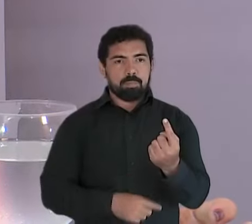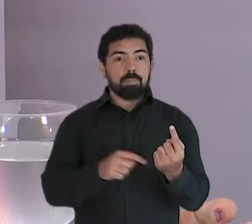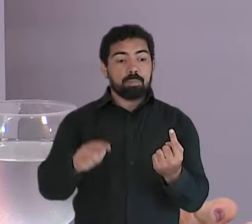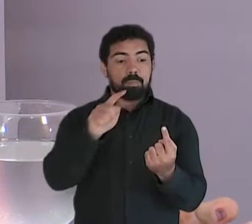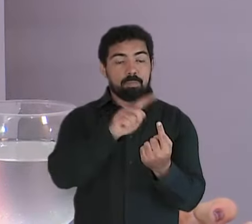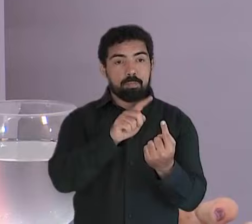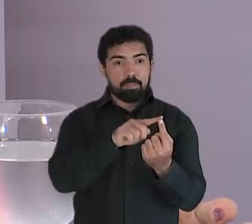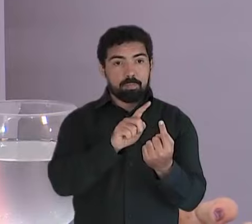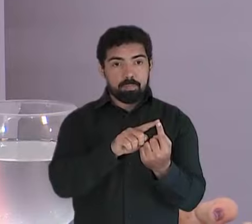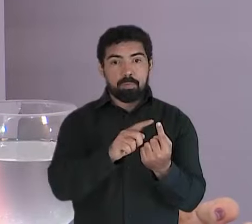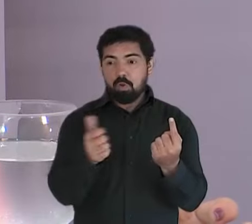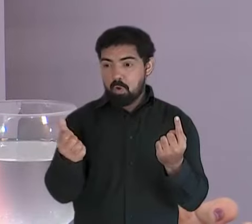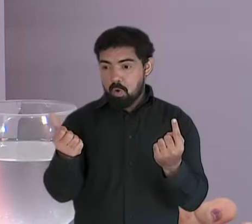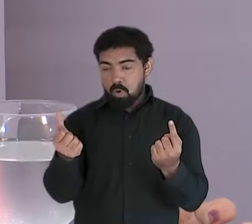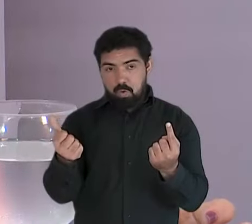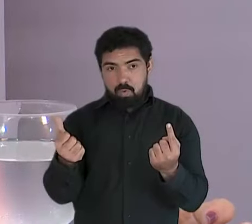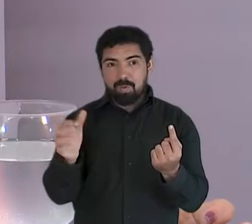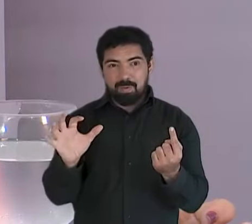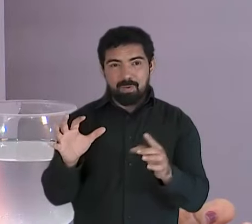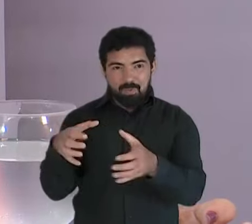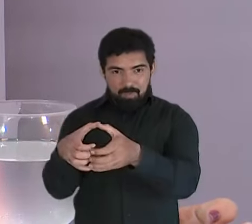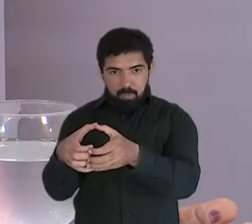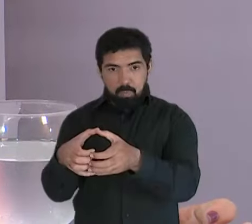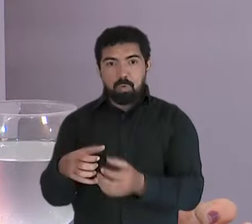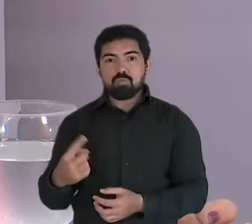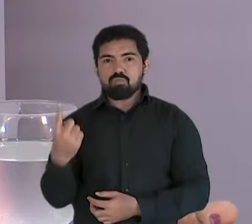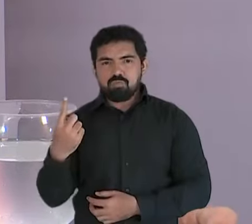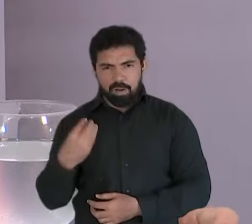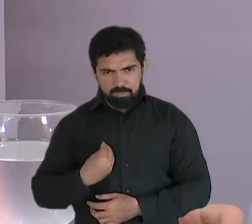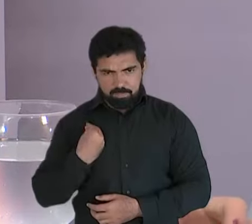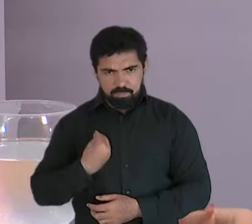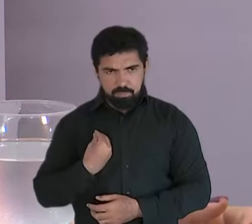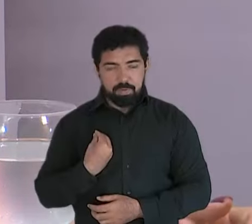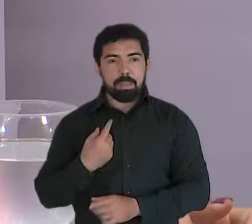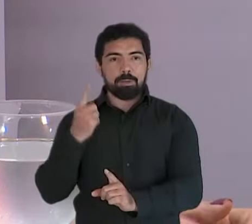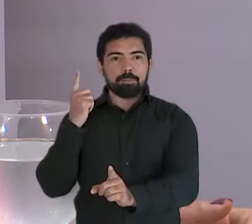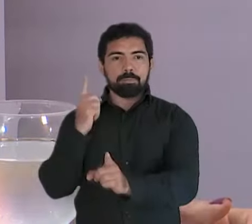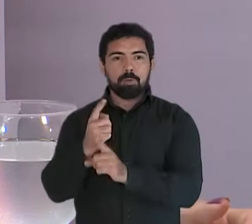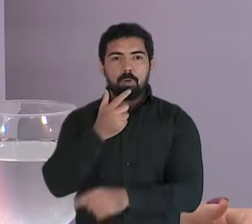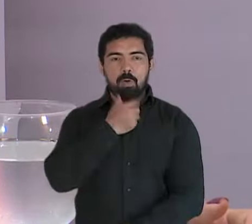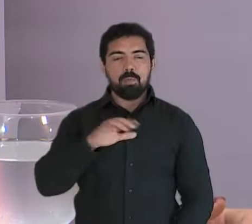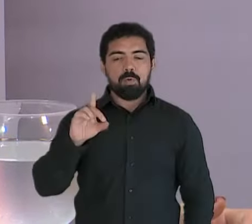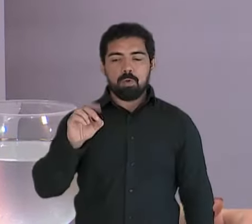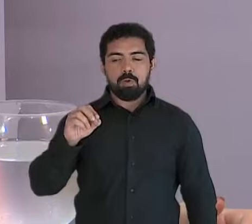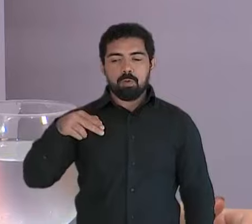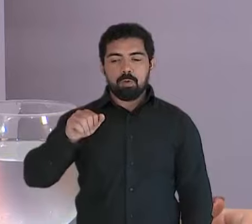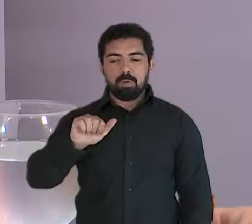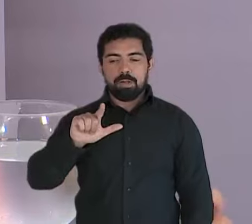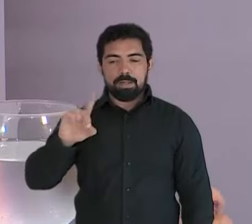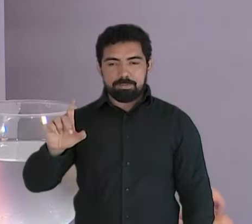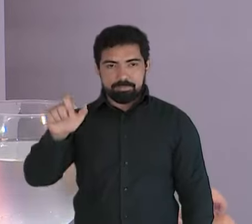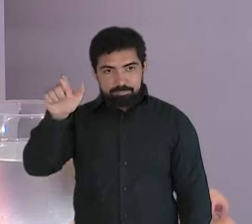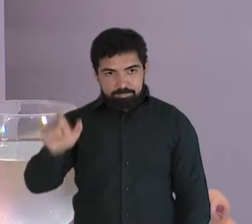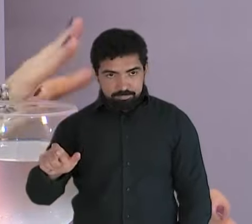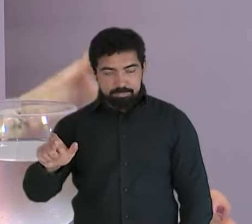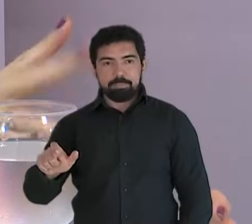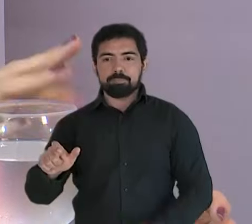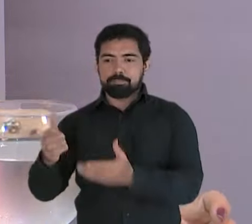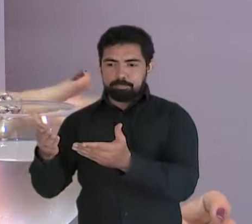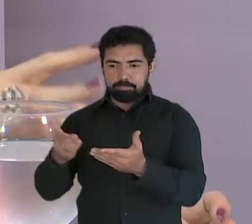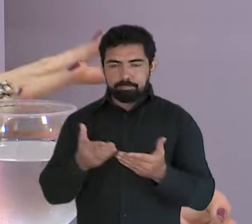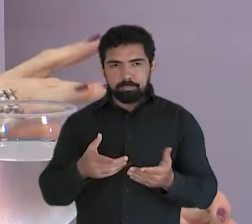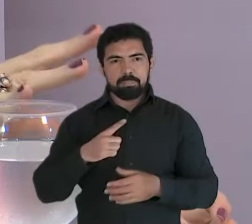algum daqueles 11 ainda está vivo? Será que a gente consegue entrevistar? E eles conseguiram achar o Donald Triplett, certo? Na época,